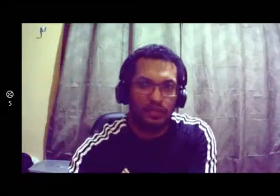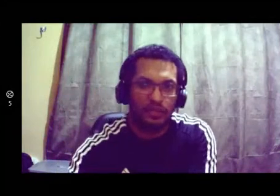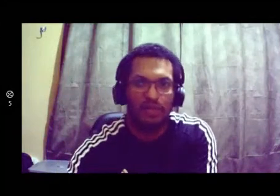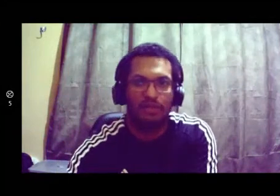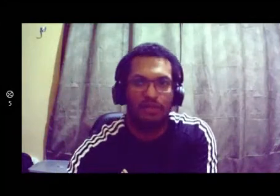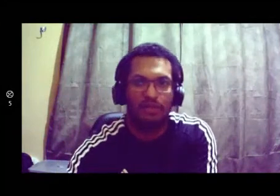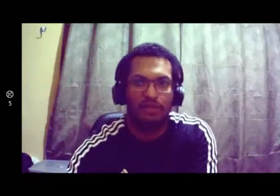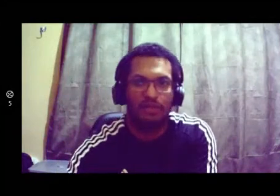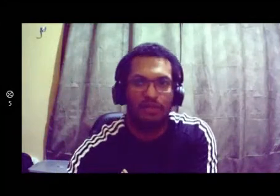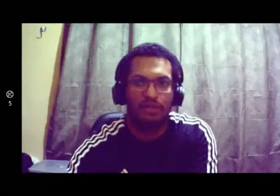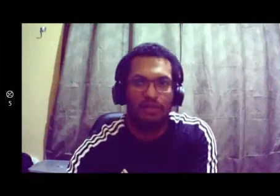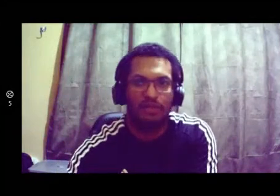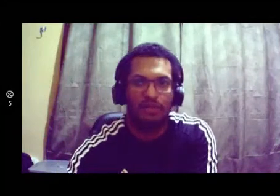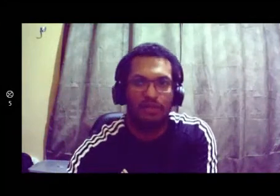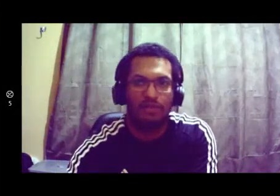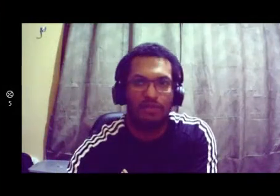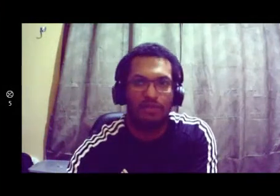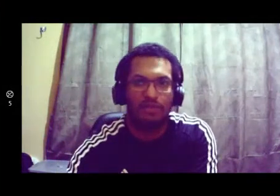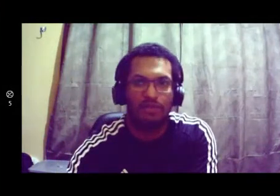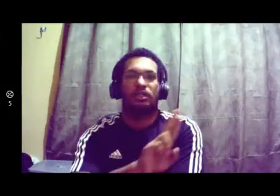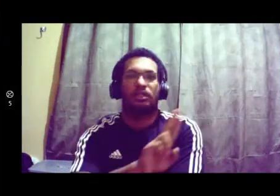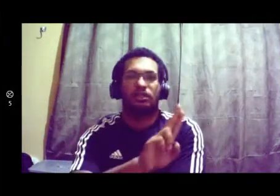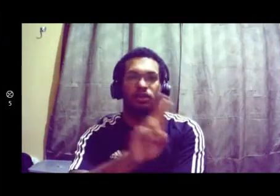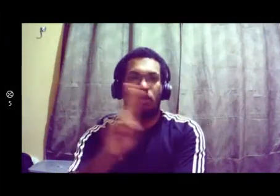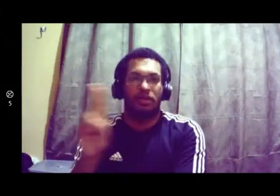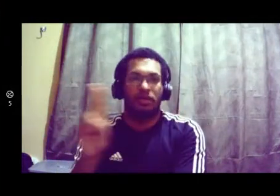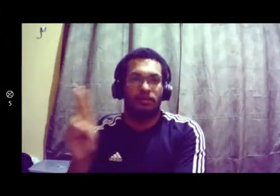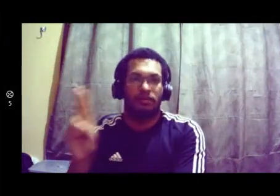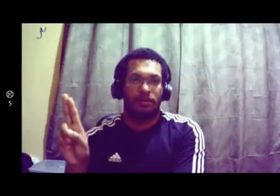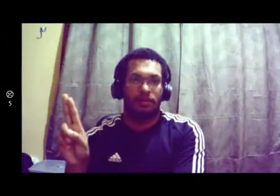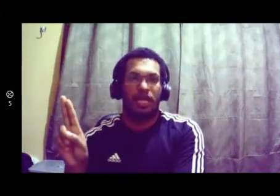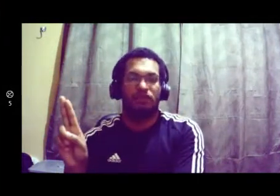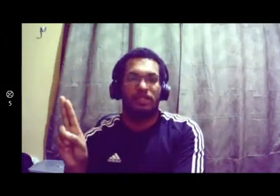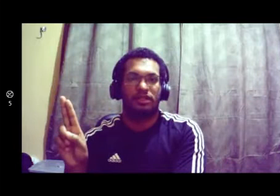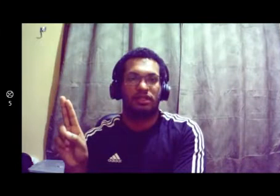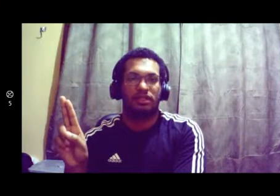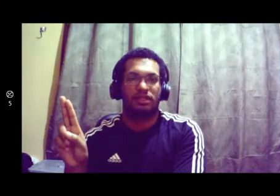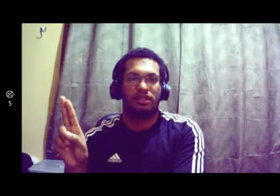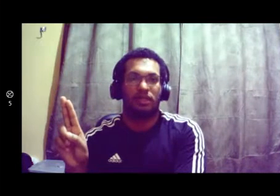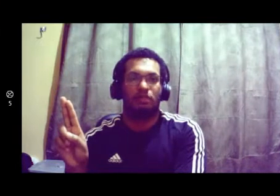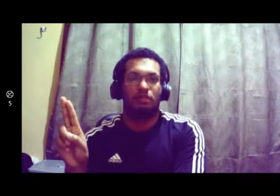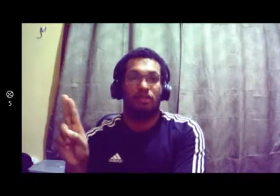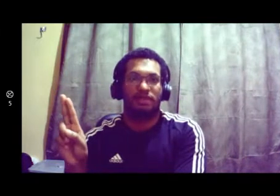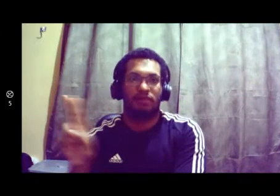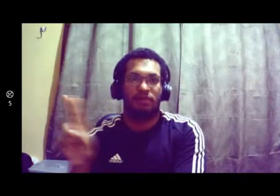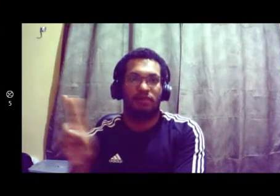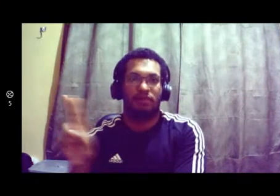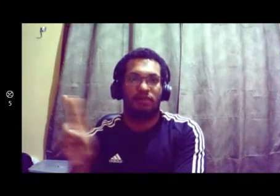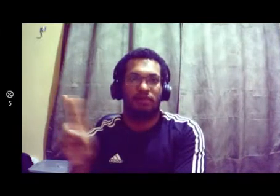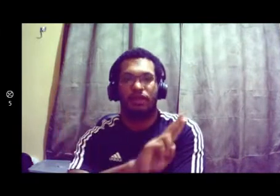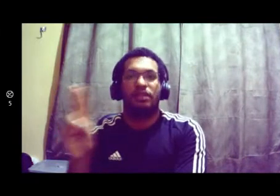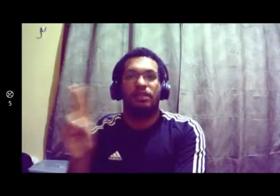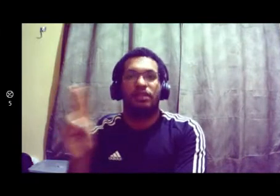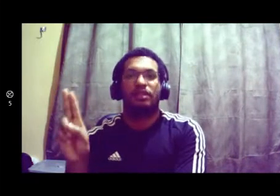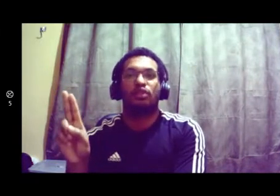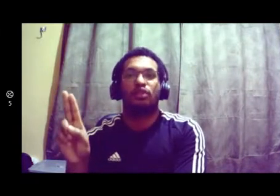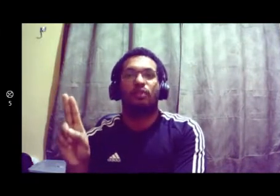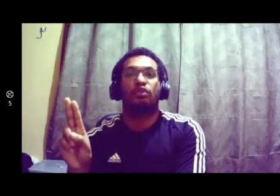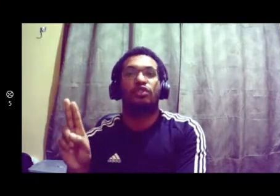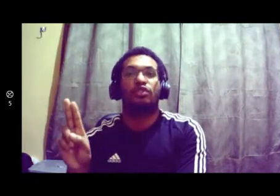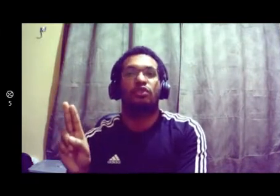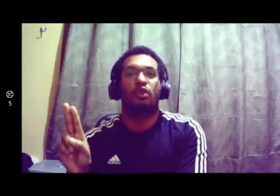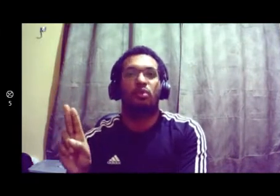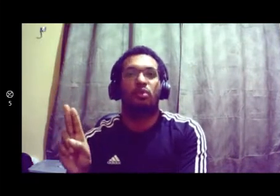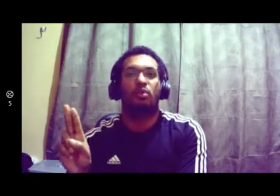isso, mas sempre lembra o sinal de nome? Quando a gente faz assim, nome, a gente faz assim, apontando para cima. Se eu estou